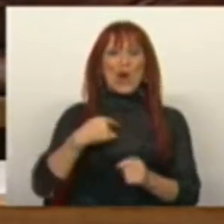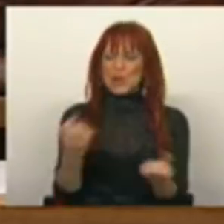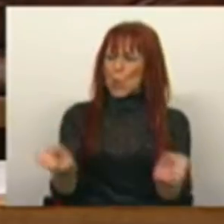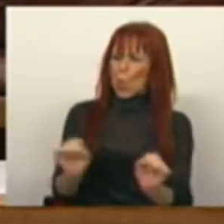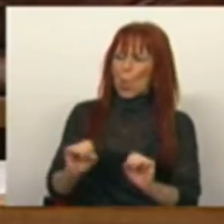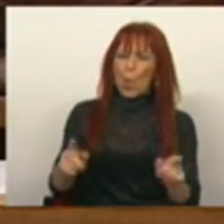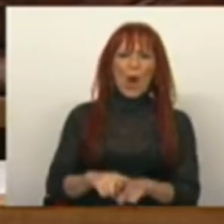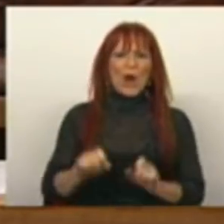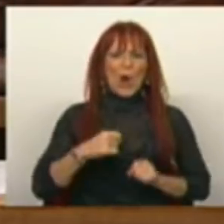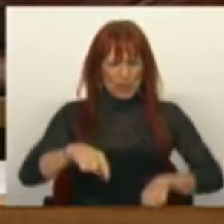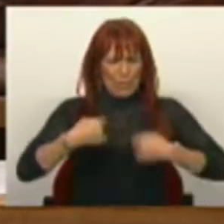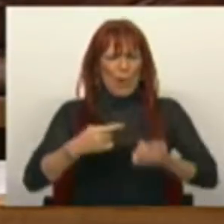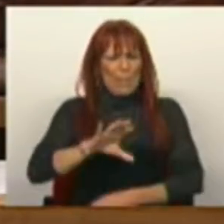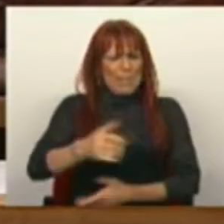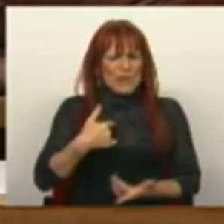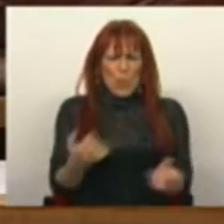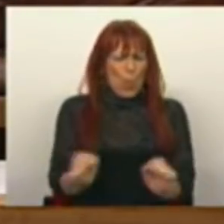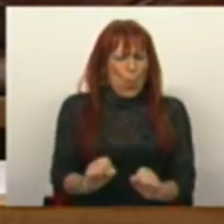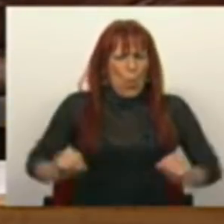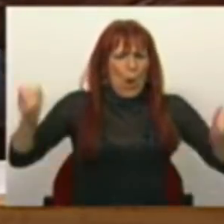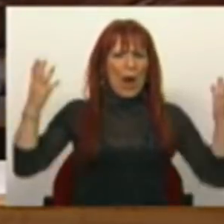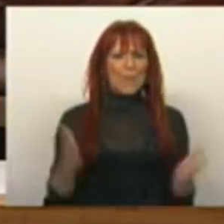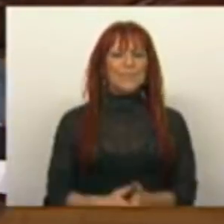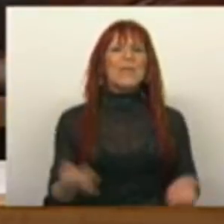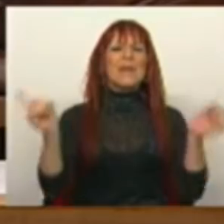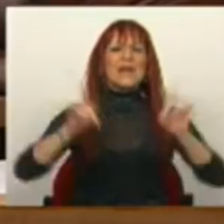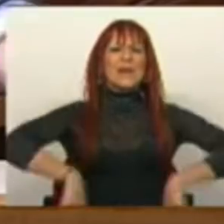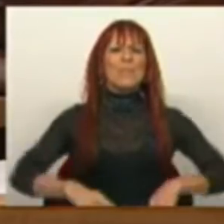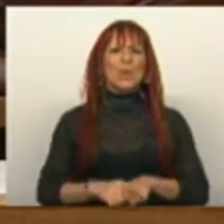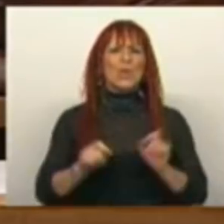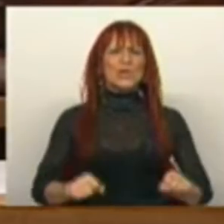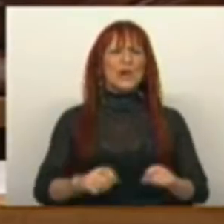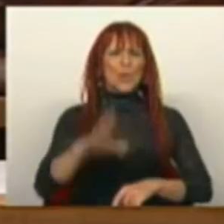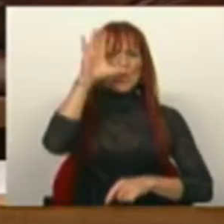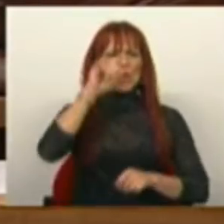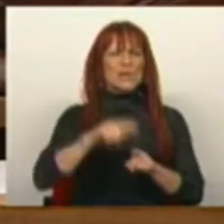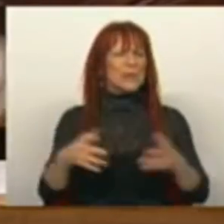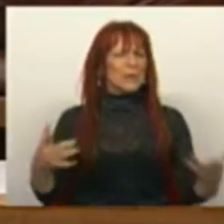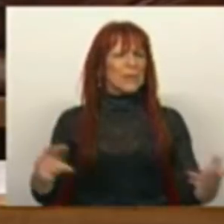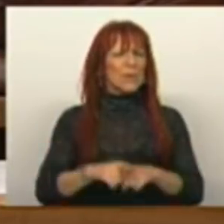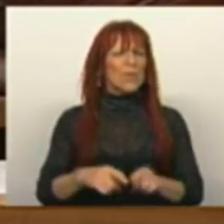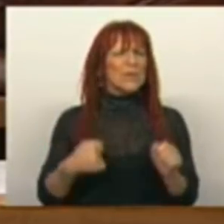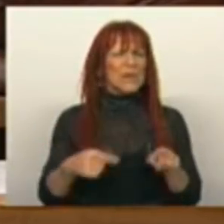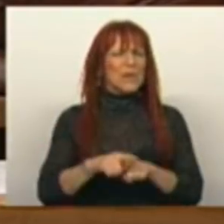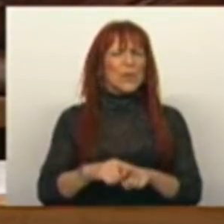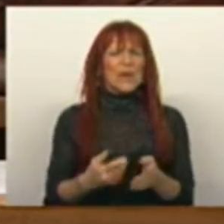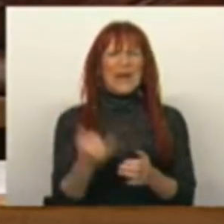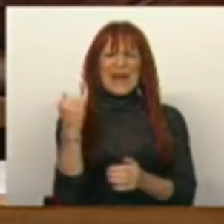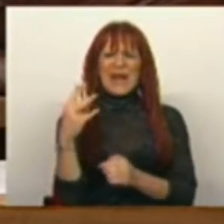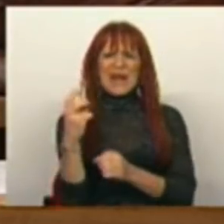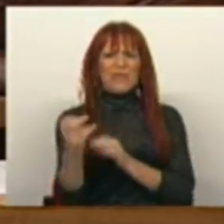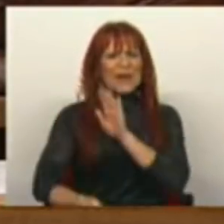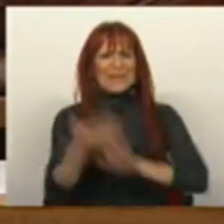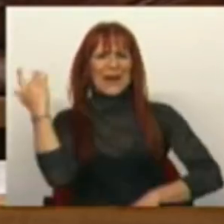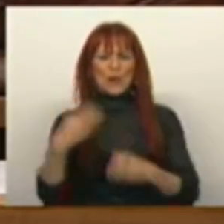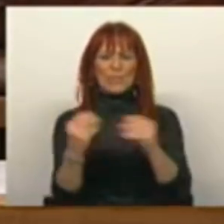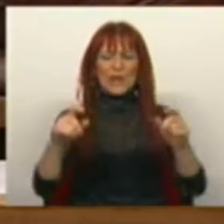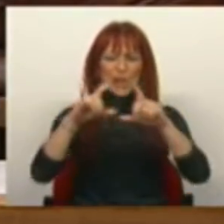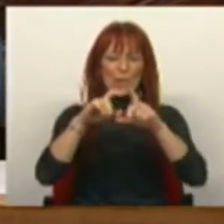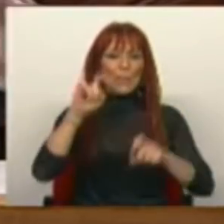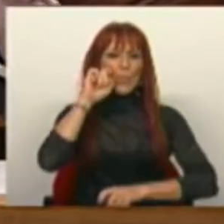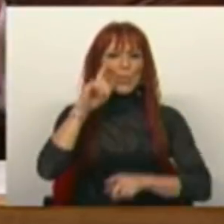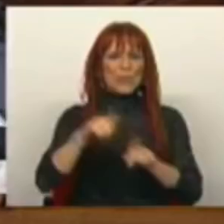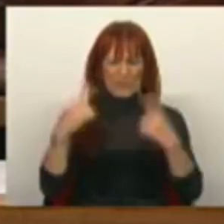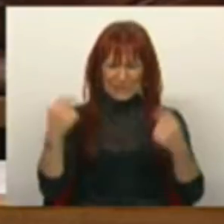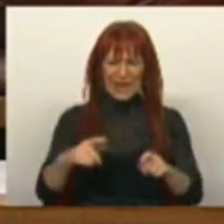temos no nosso próprio território. Mas é também um Estado que lucra com a crise e que não tira IVA aos materiais de proteção